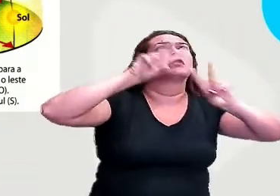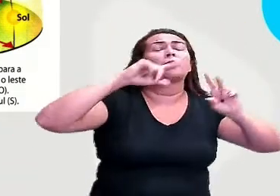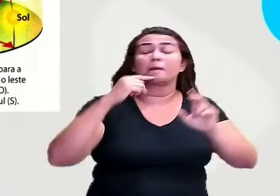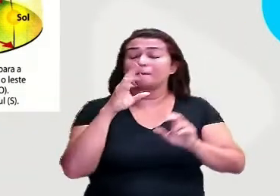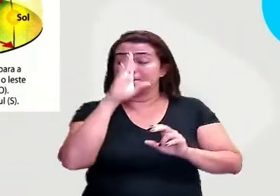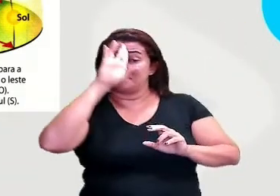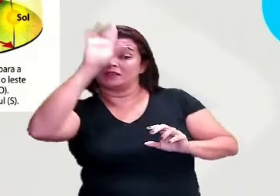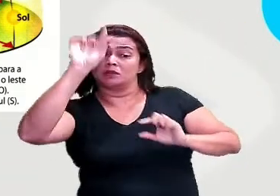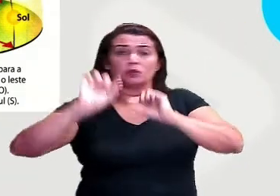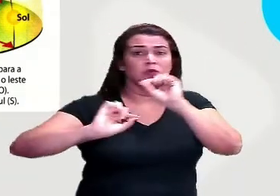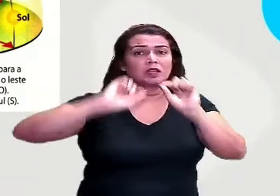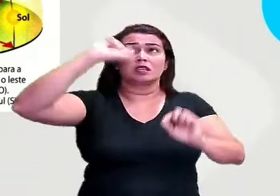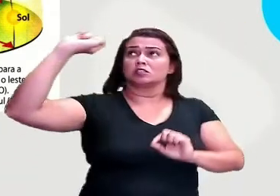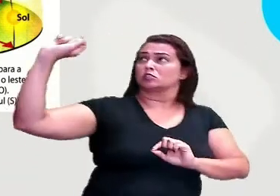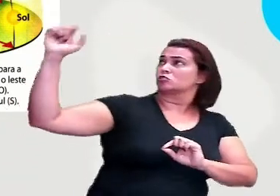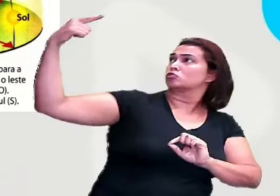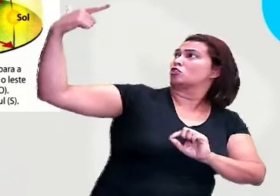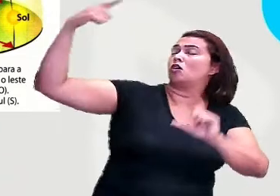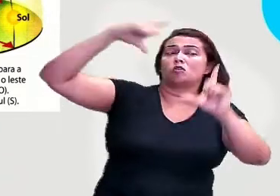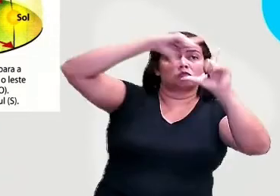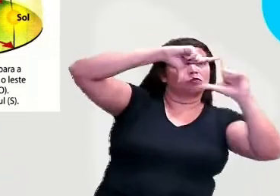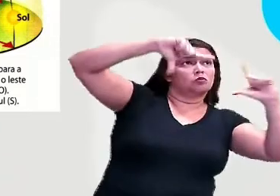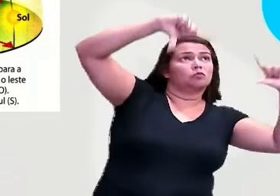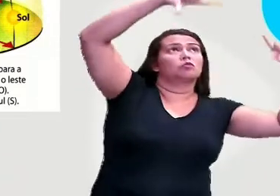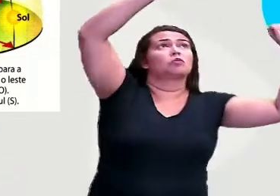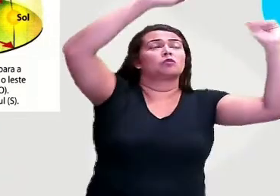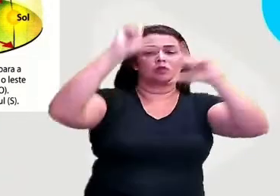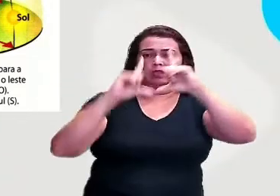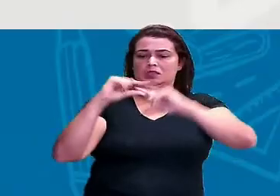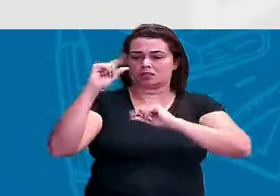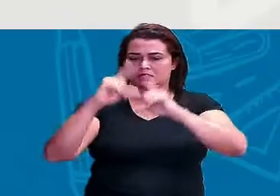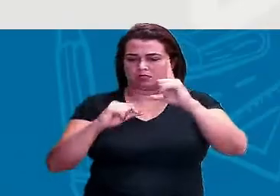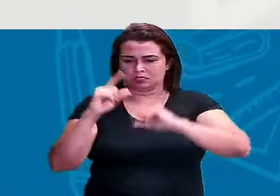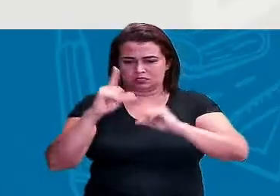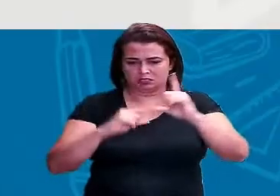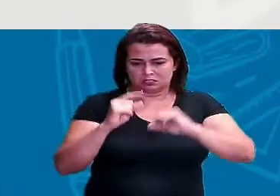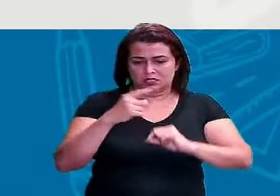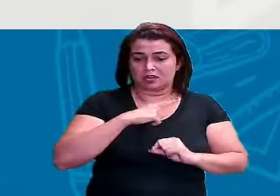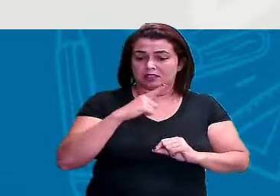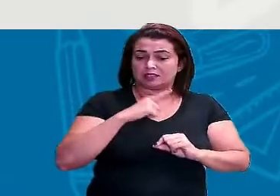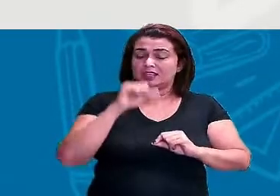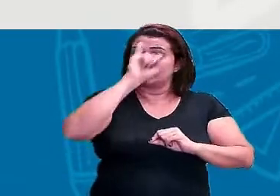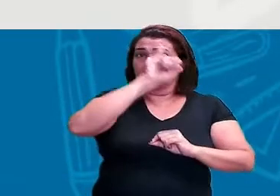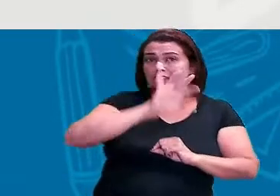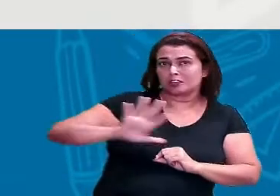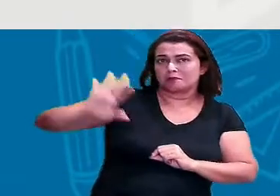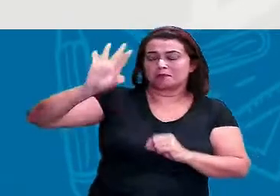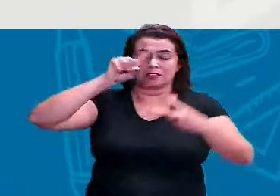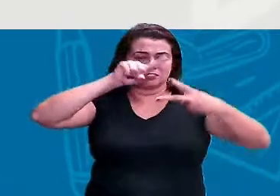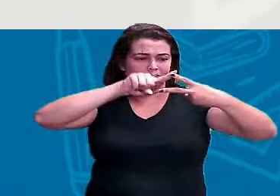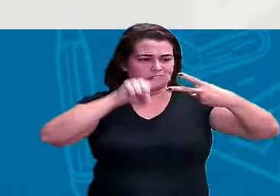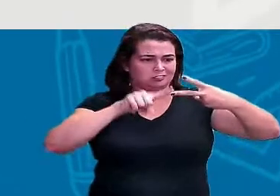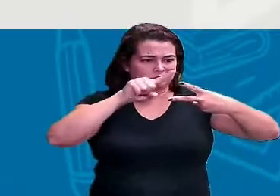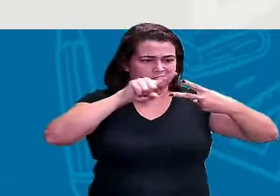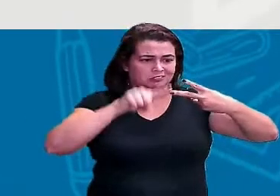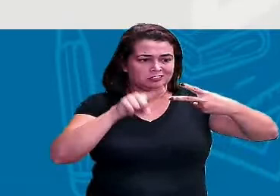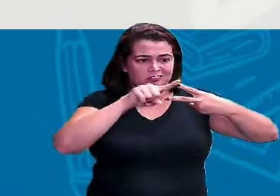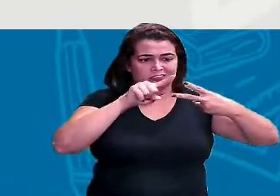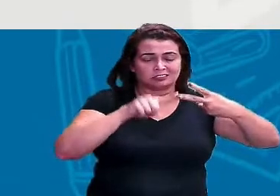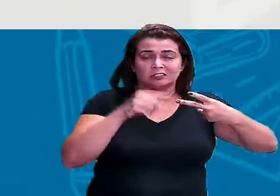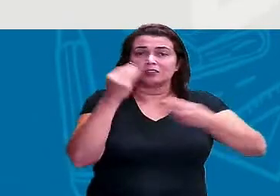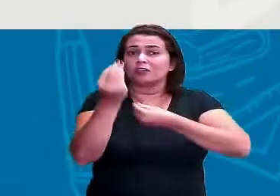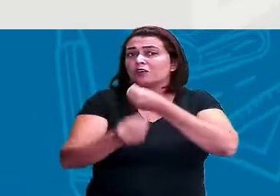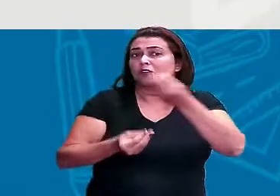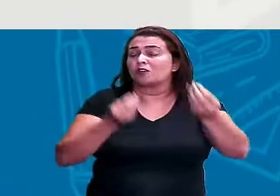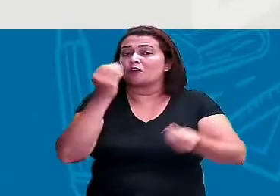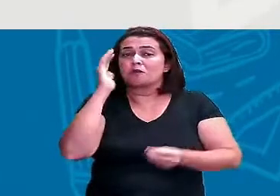as estrelas. E nós temos aqui no slide duas formas que eram usadas para se